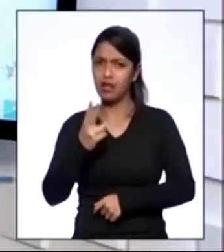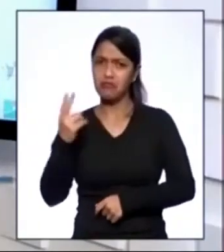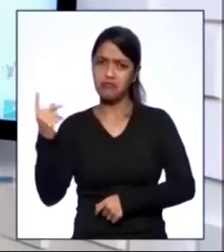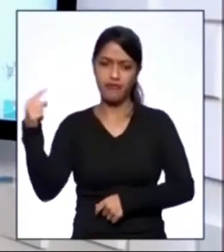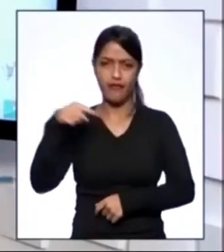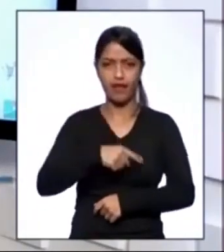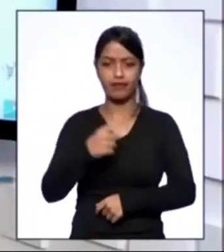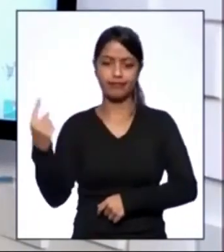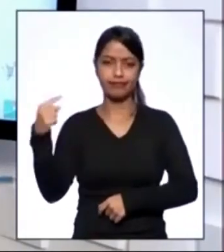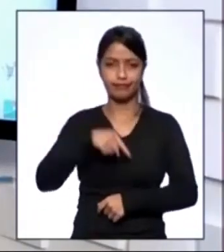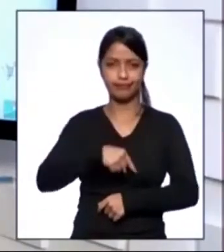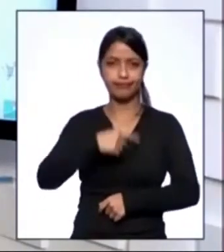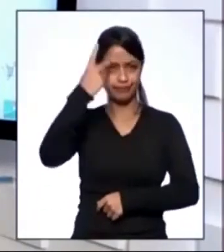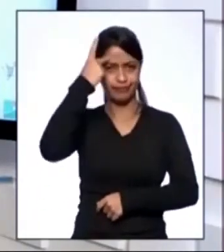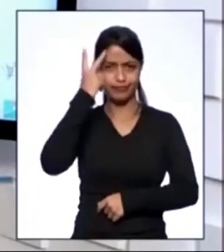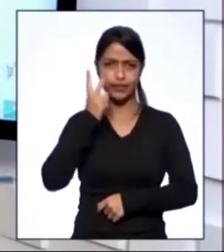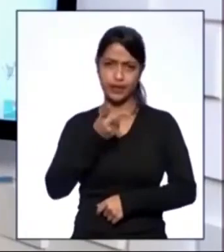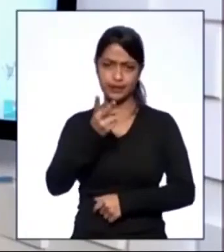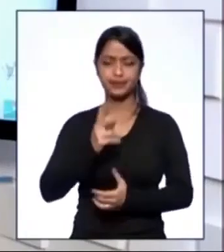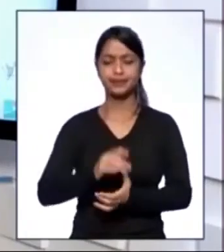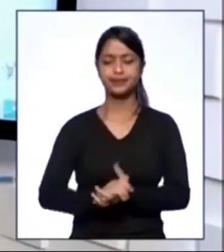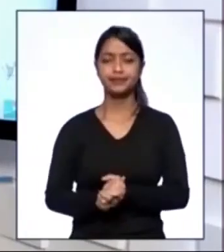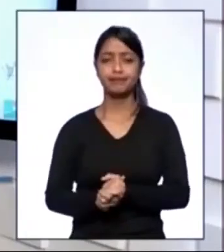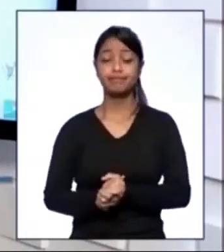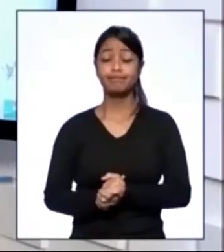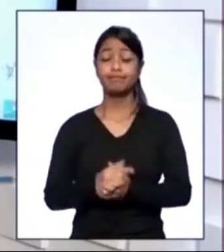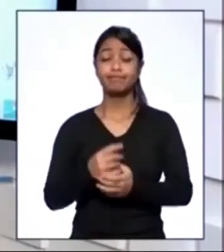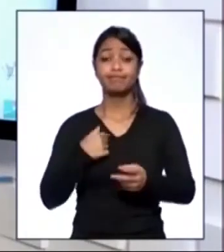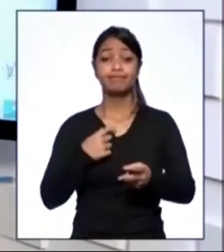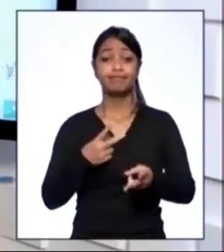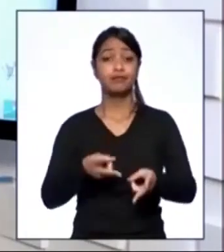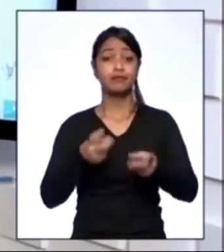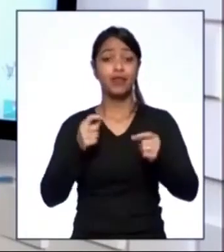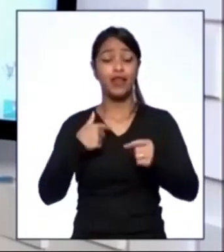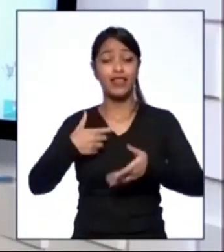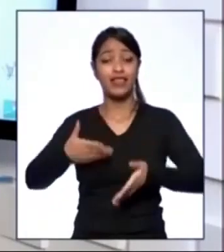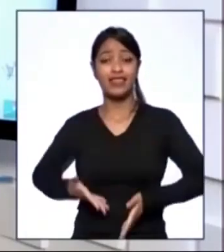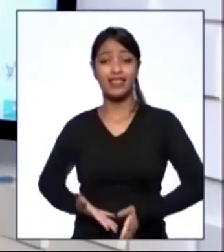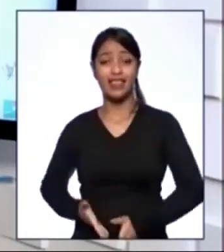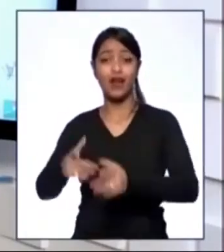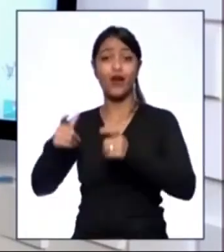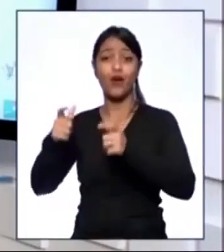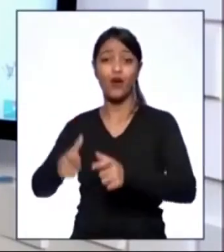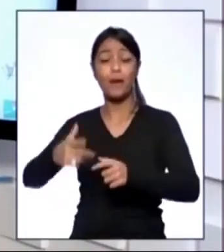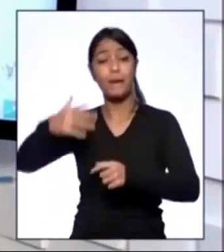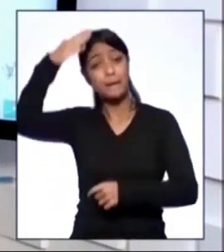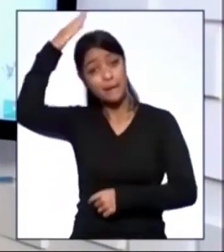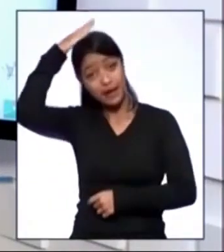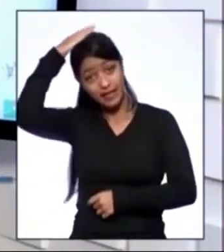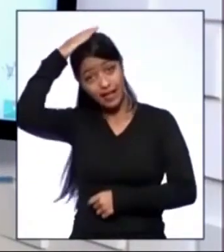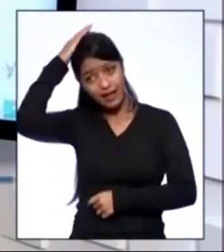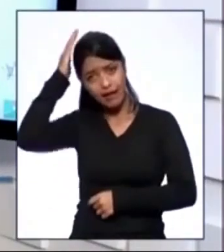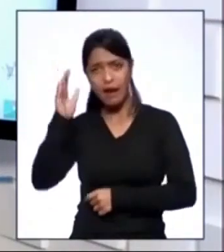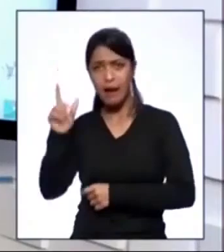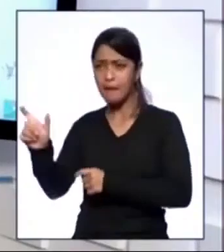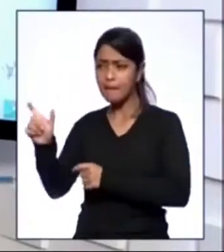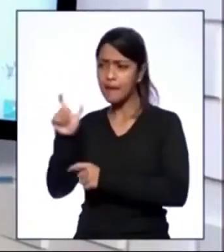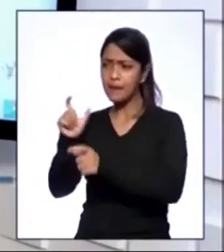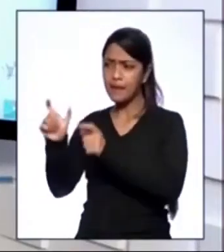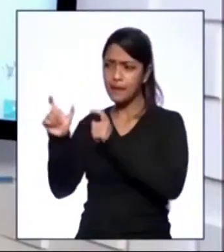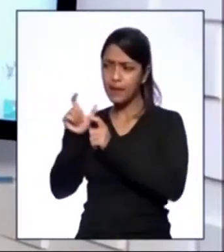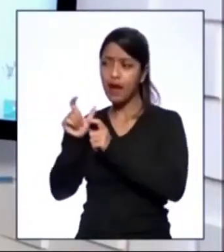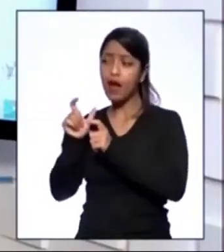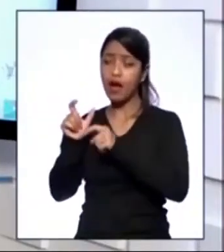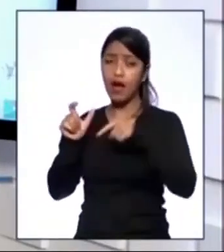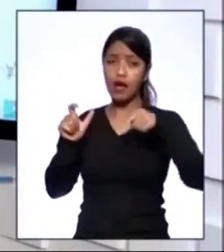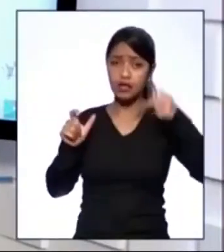hoje percebo que as palavras que eu uso lá da minha terra, eu sou do Paraná, são parecidas com as palavras que se usa aqui. Dificilmente eu vou falar